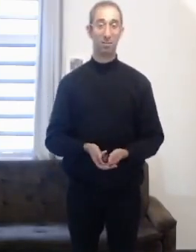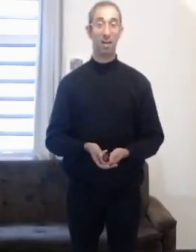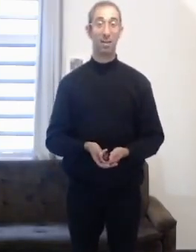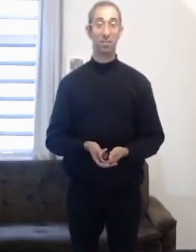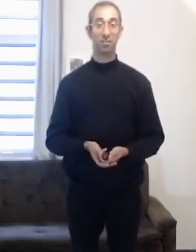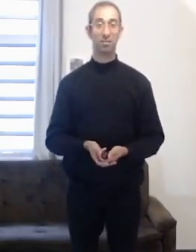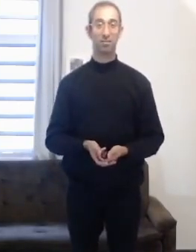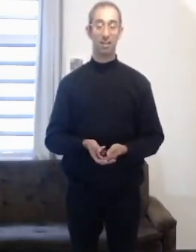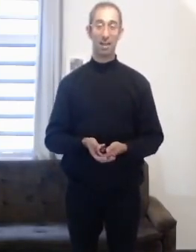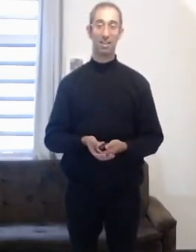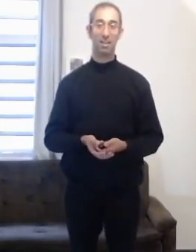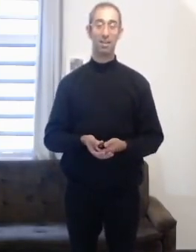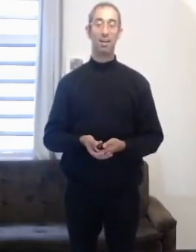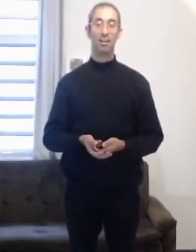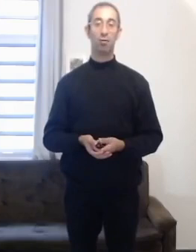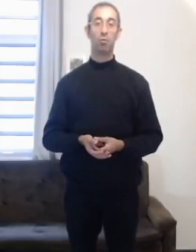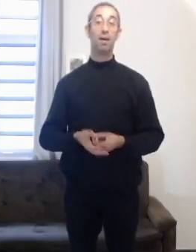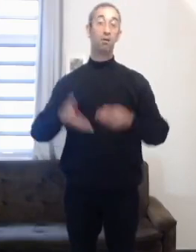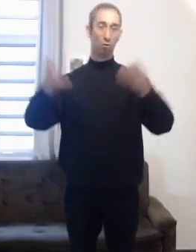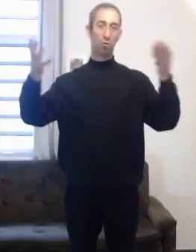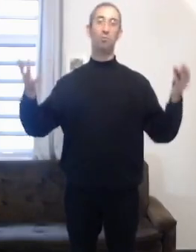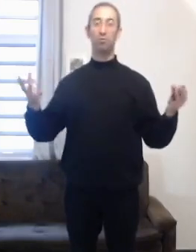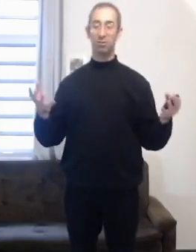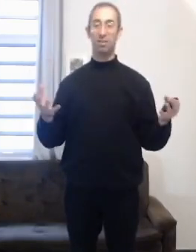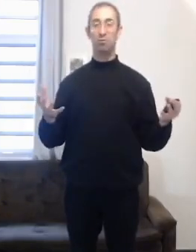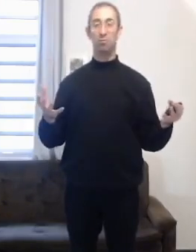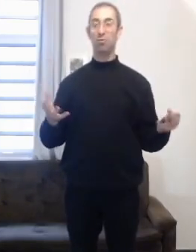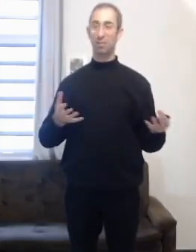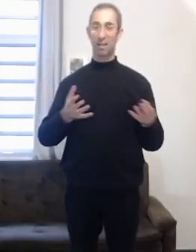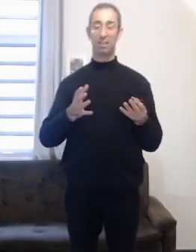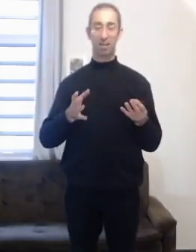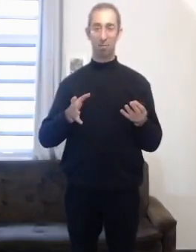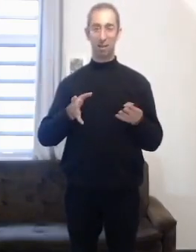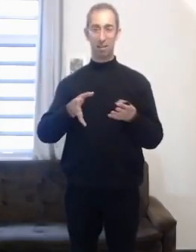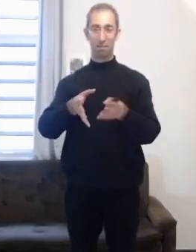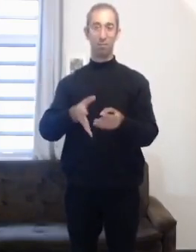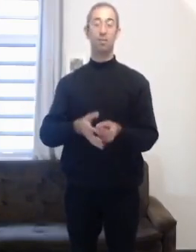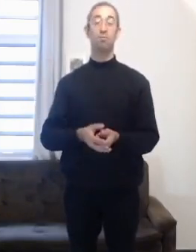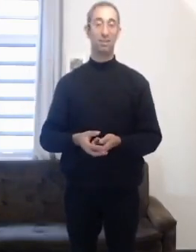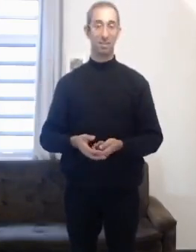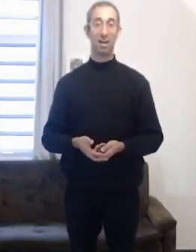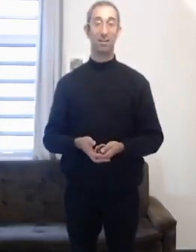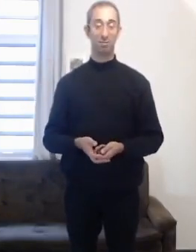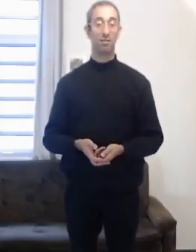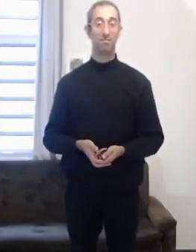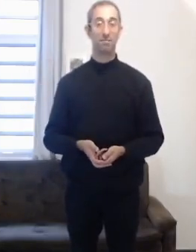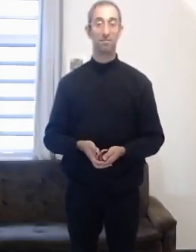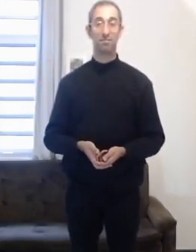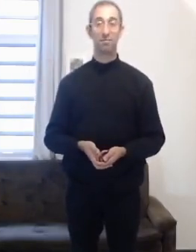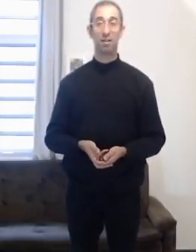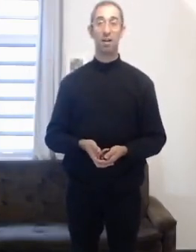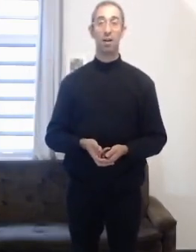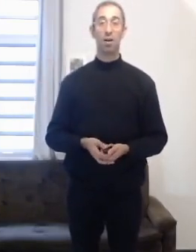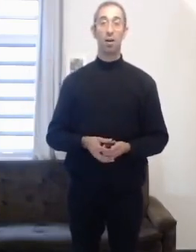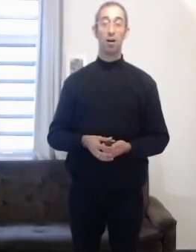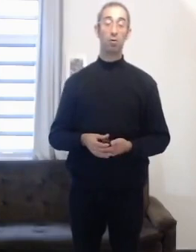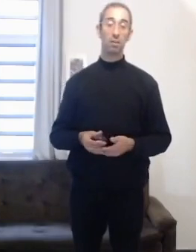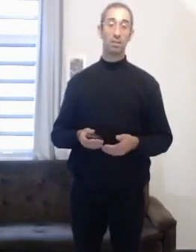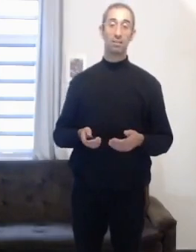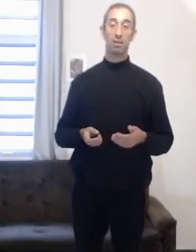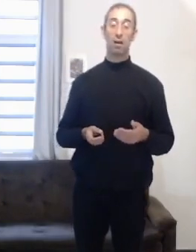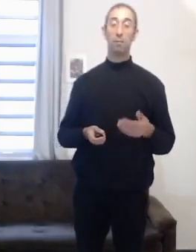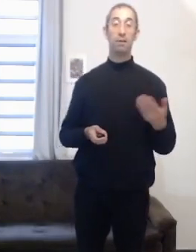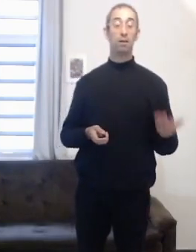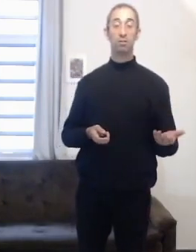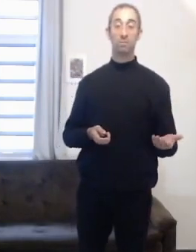com maior profundidade? Será que tem um erro como do senso comum ou será que realmente está apontando para esse lado? A